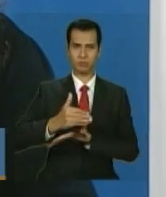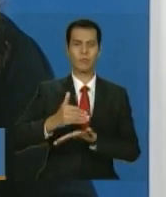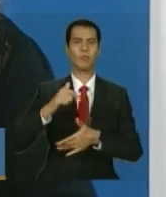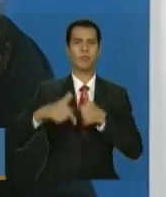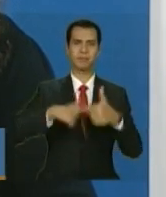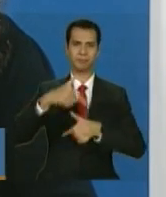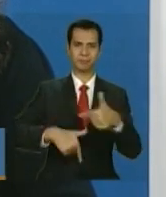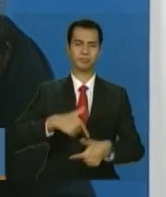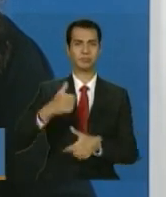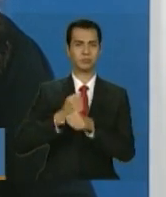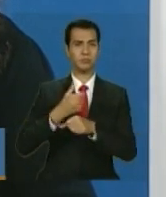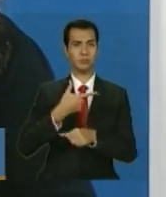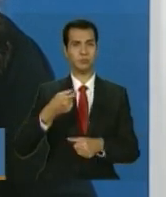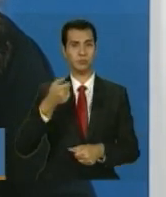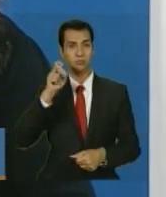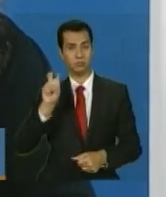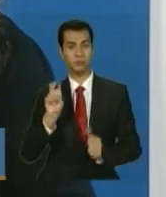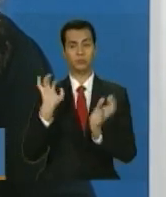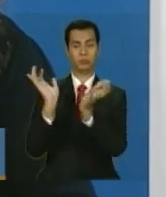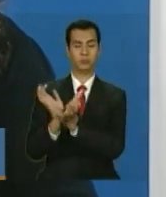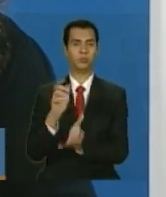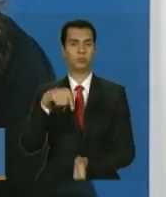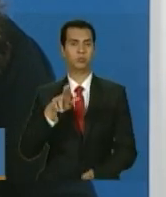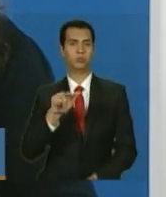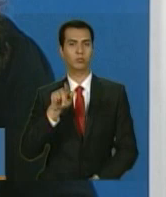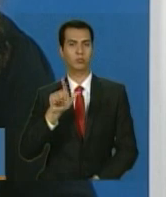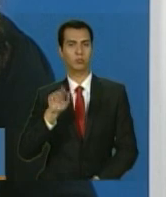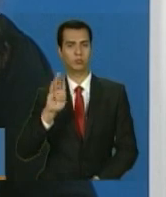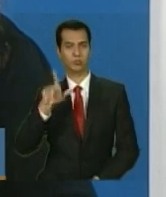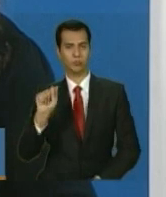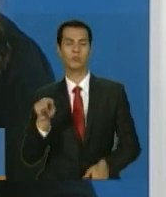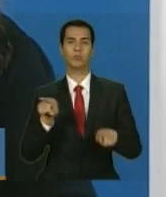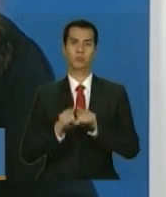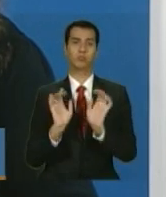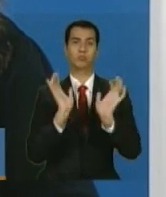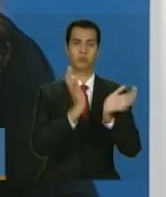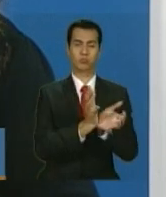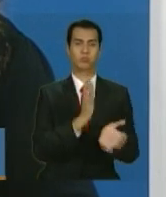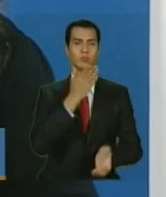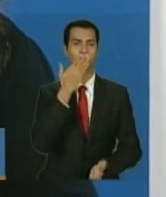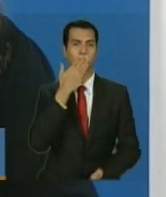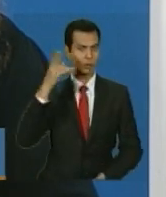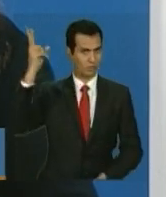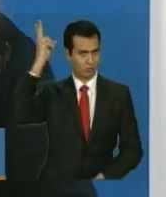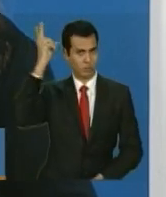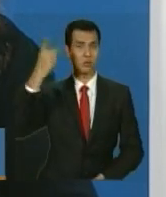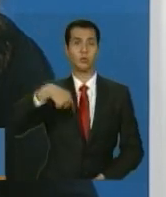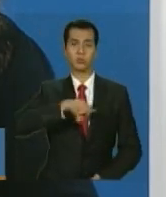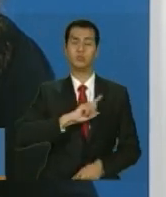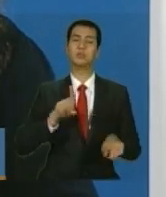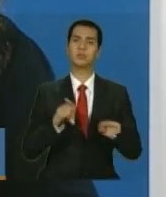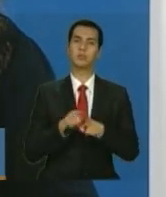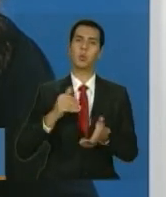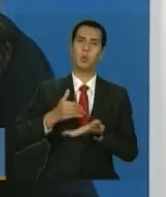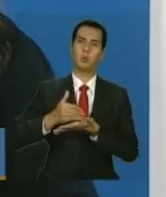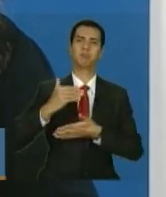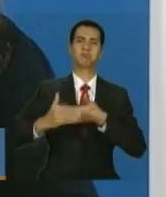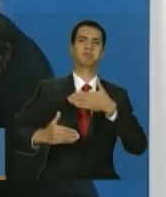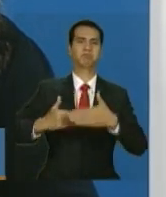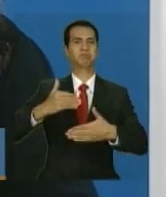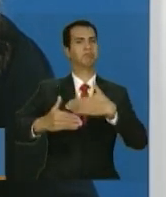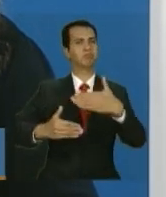trabalho evoluiu, partimos para o trabalho junto com o Ministério do Trabalho e Emprego, com famílias egressas do